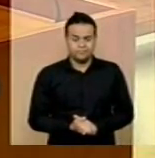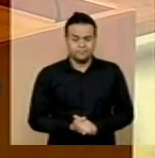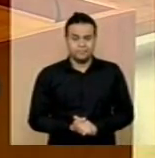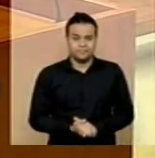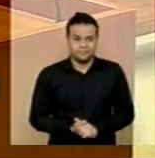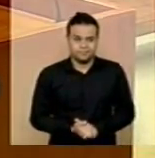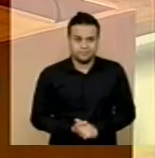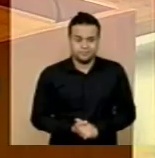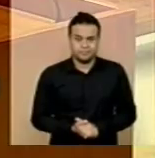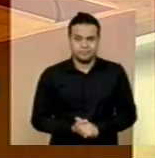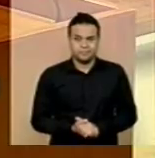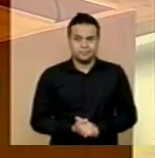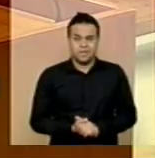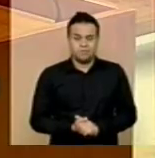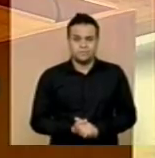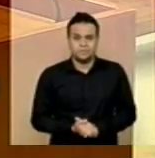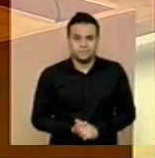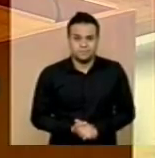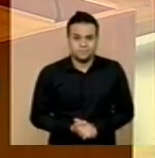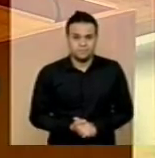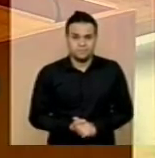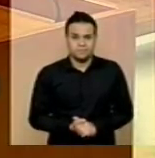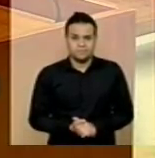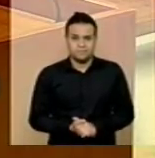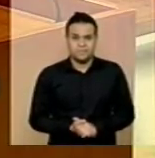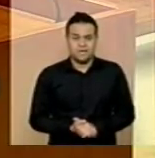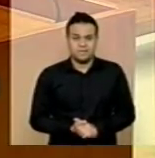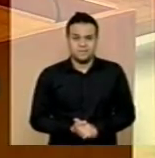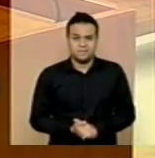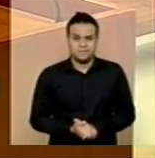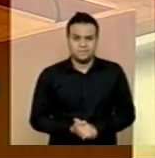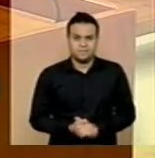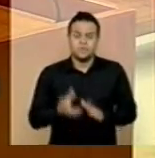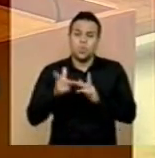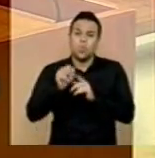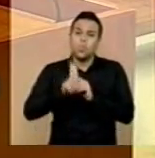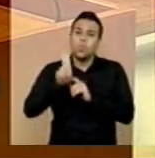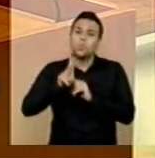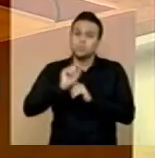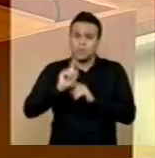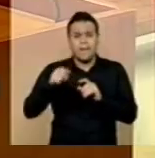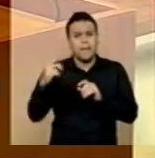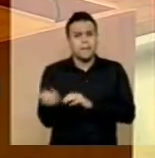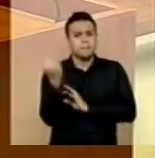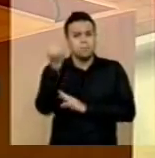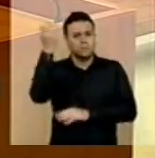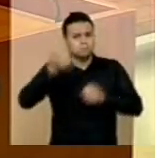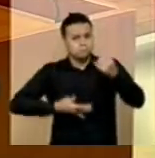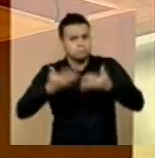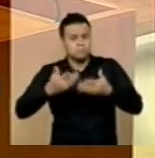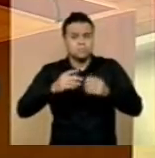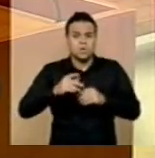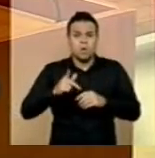Nesse sentido, fazendo uso da doutrina, necessário ressaltar o